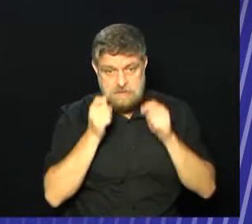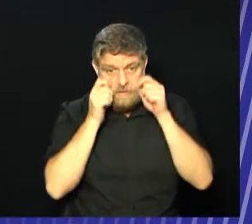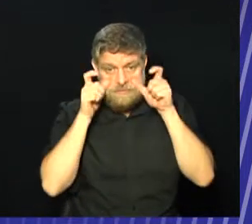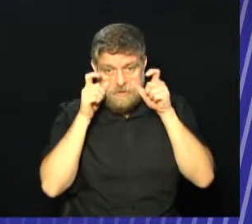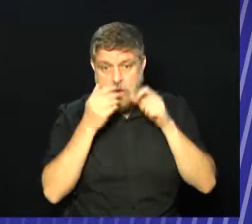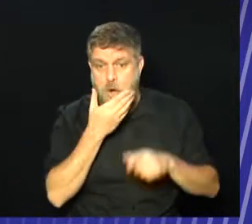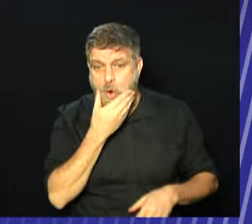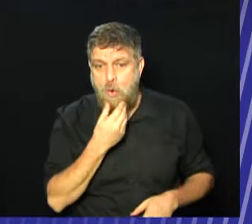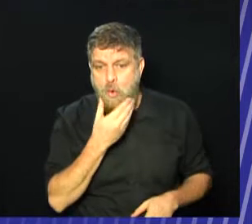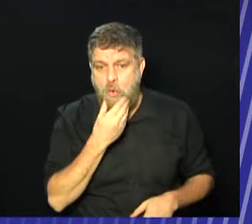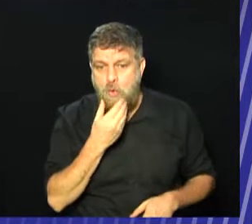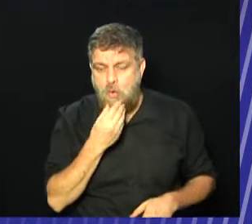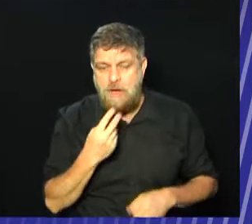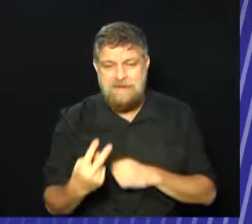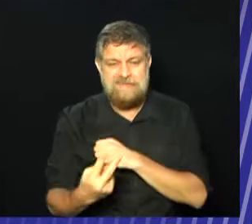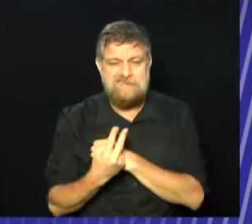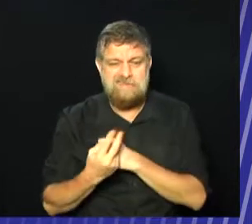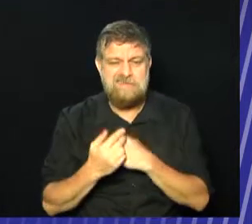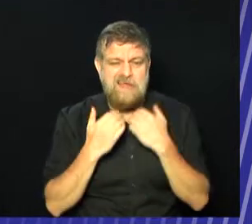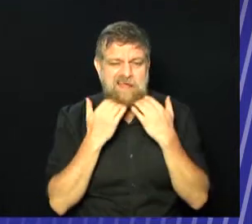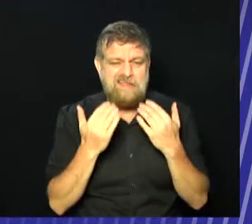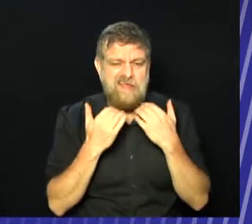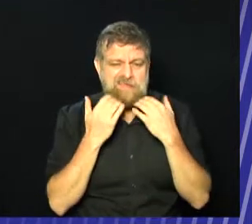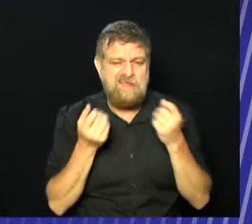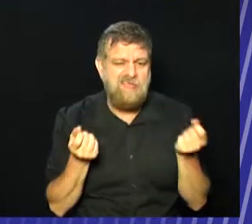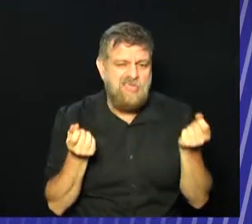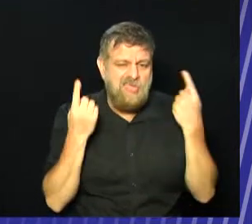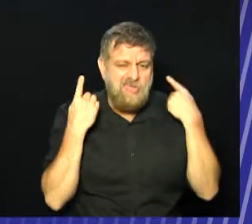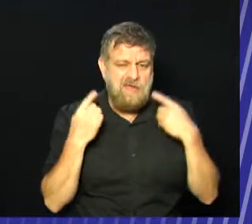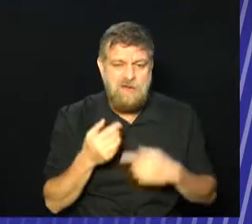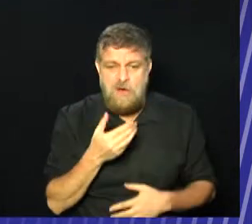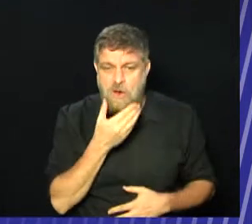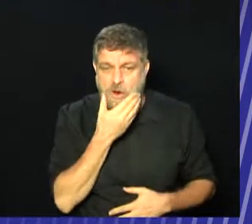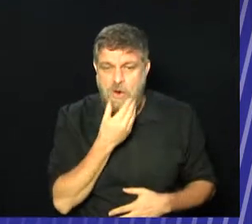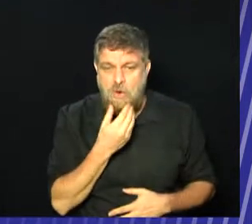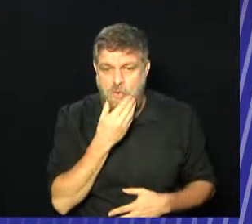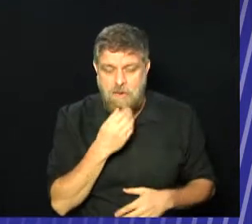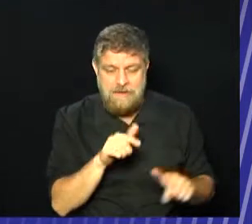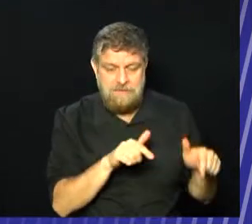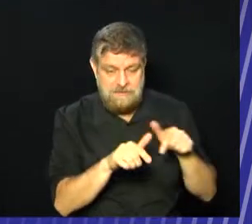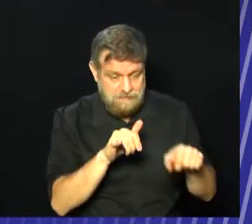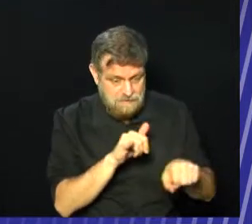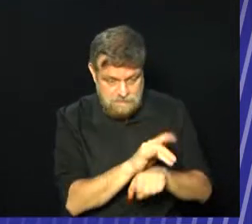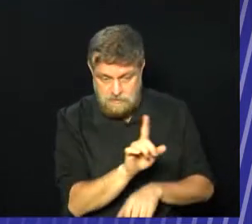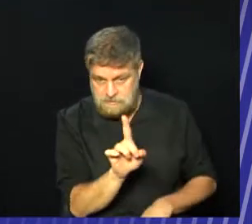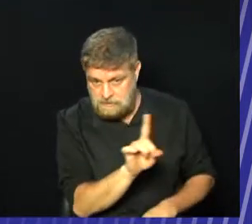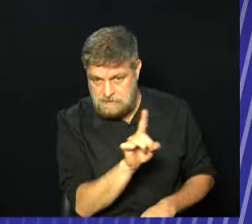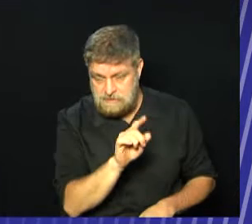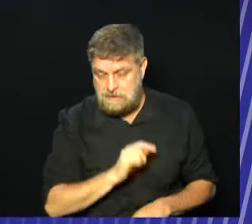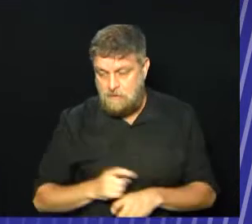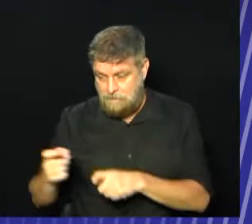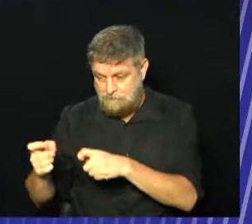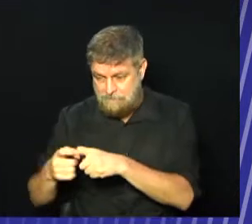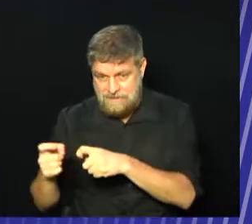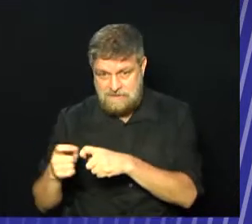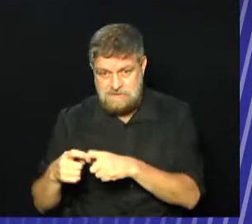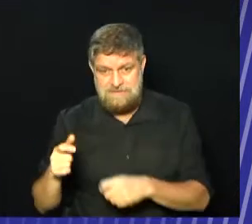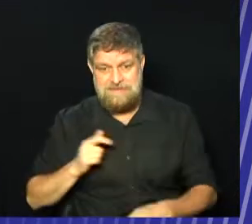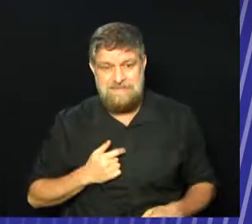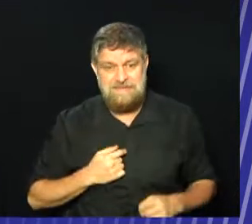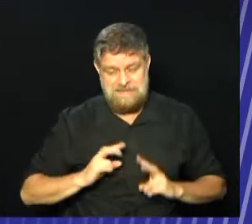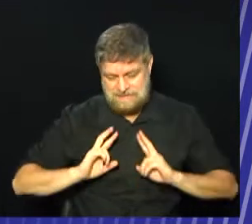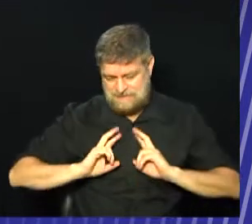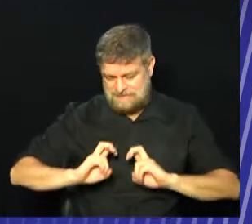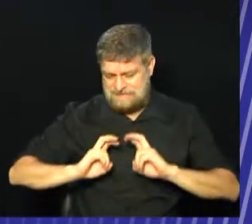se cuida muito menos do que as mulheres. O homem não falta ao trabalho para ir ao médico se ele não está se sentindo